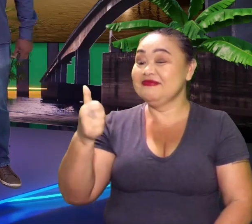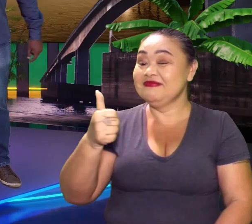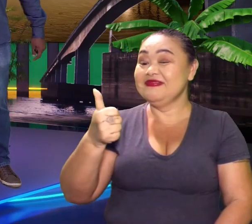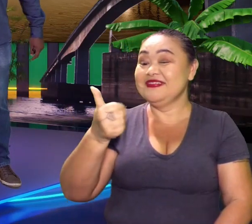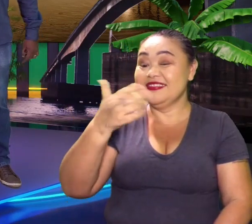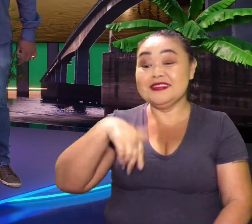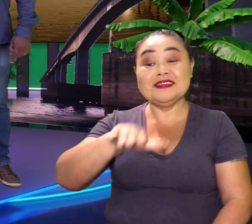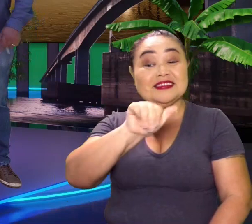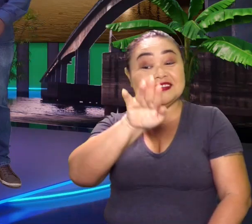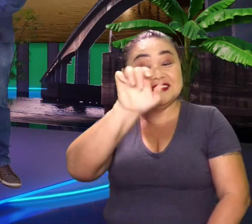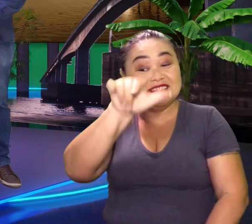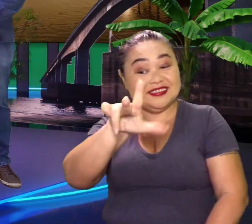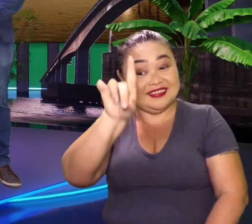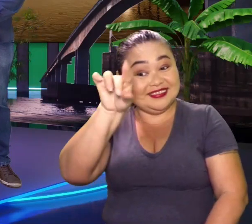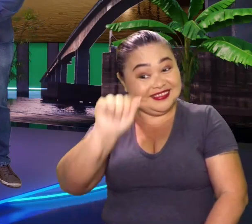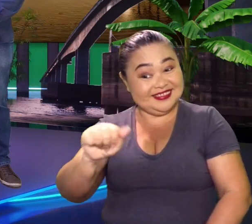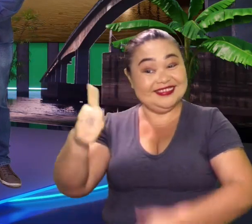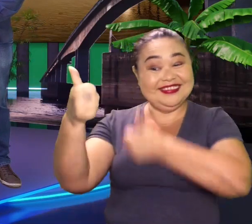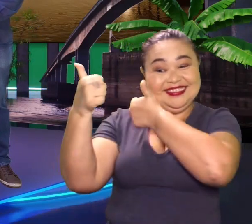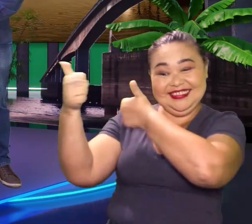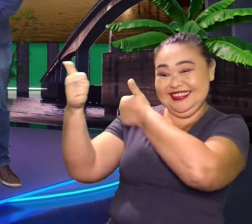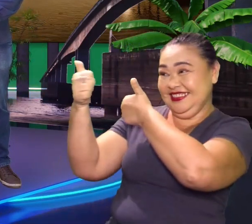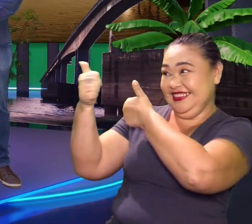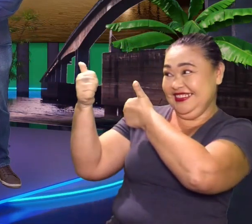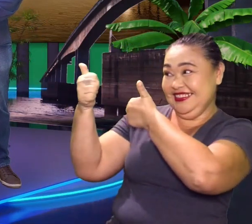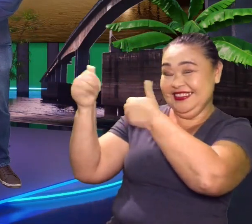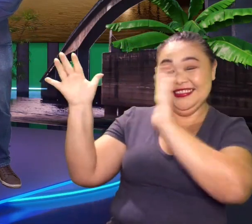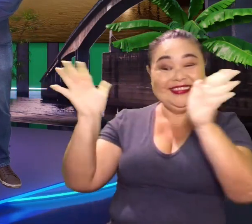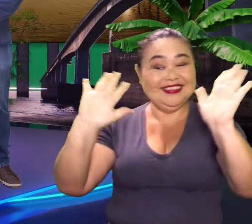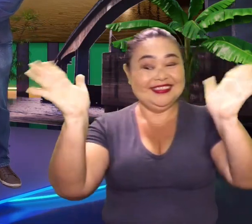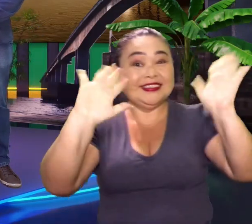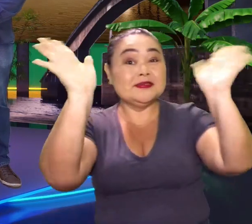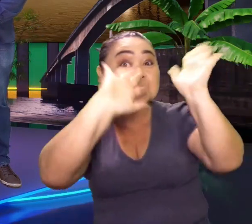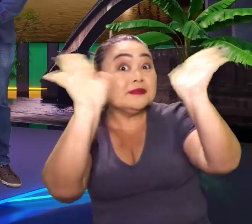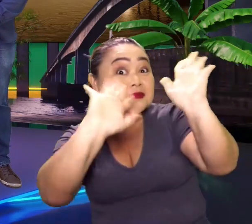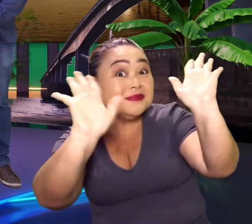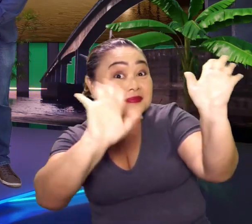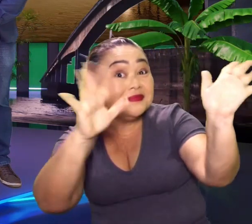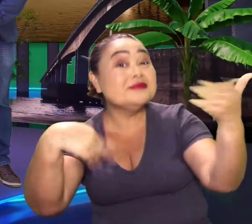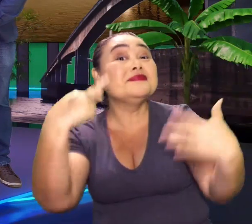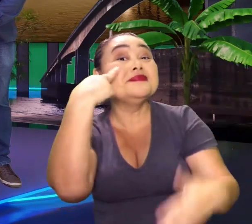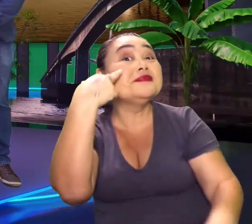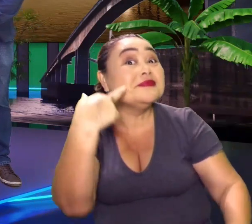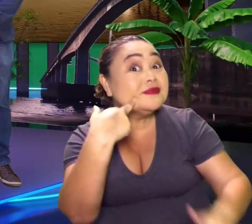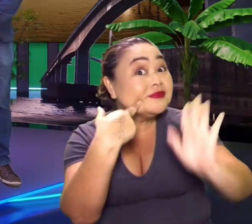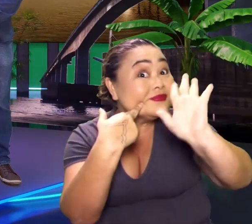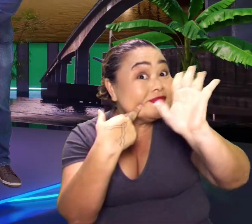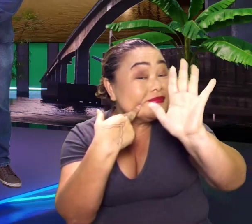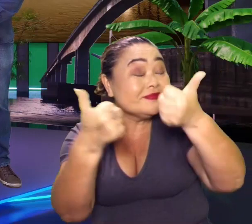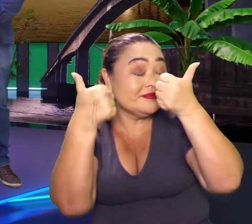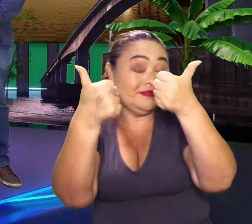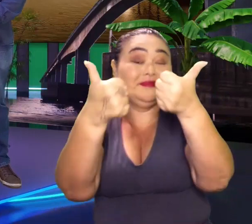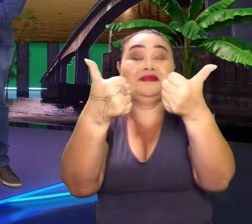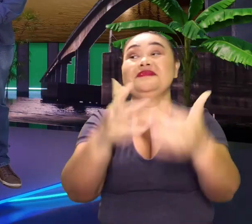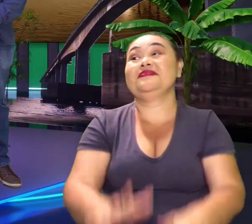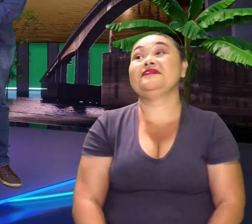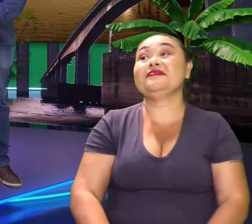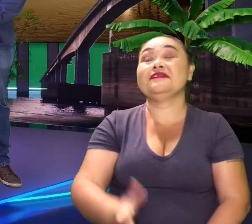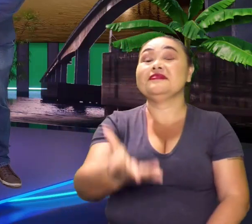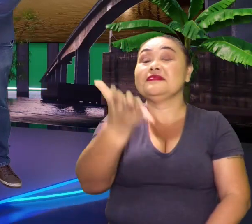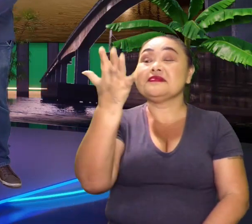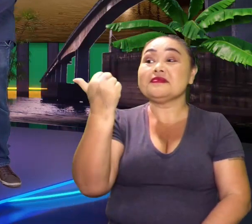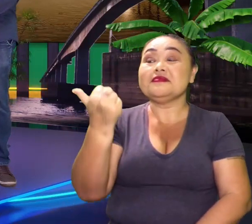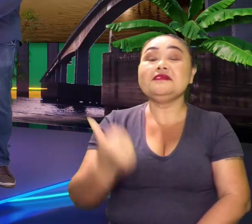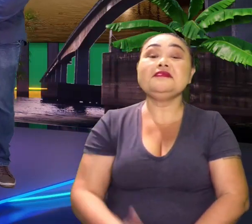a Aldelinda. Não é isso, Aldelinda? Dá um tchauzinho aí para toda Rondônia. É isso aí, galera.